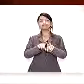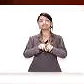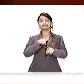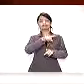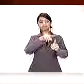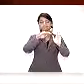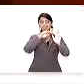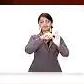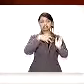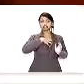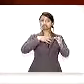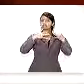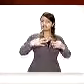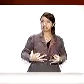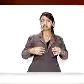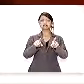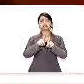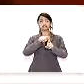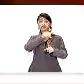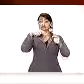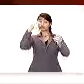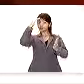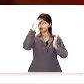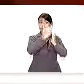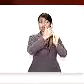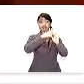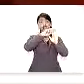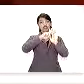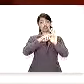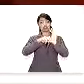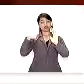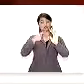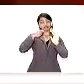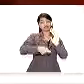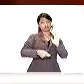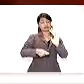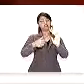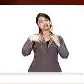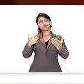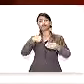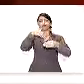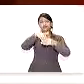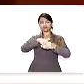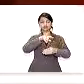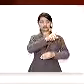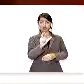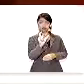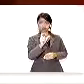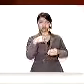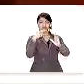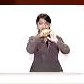e tempestivo atendimento às normas do tribunal voto assim pela regularidade dos convênios em